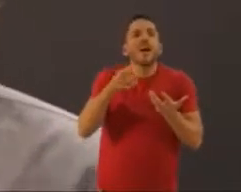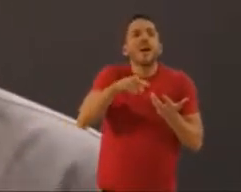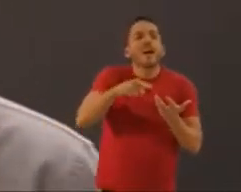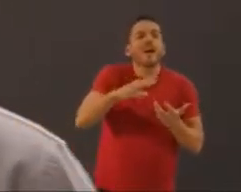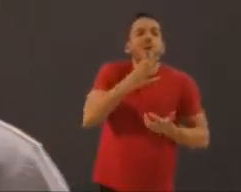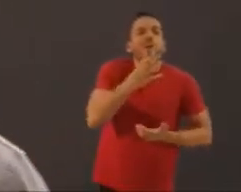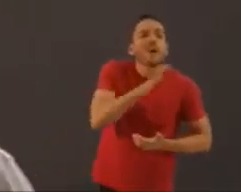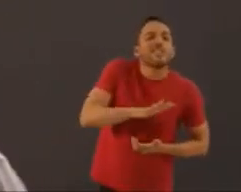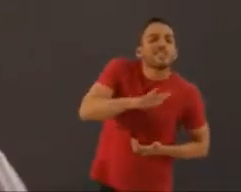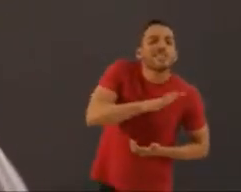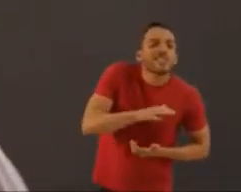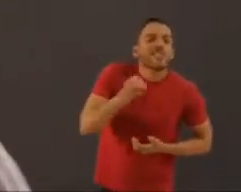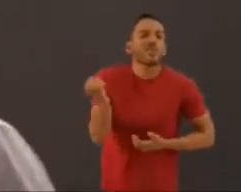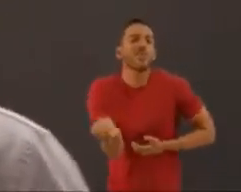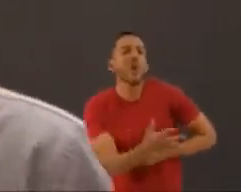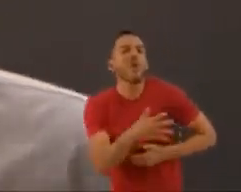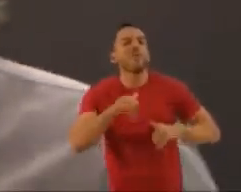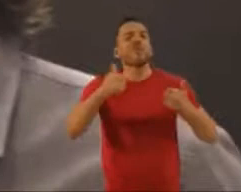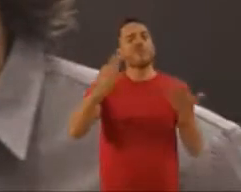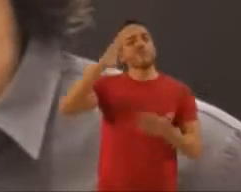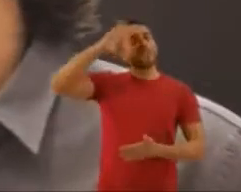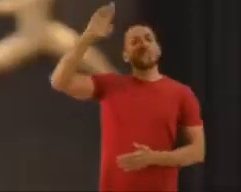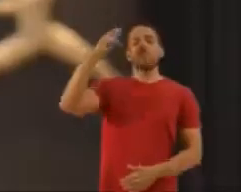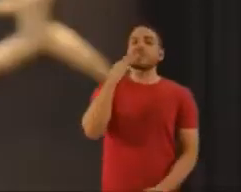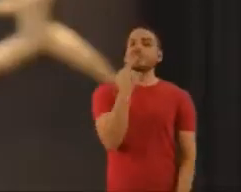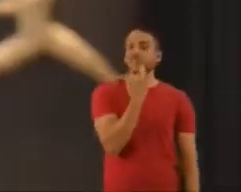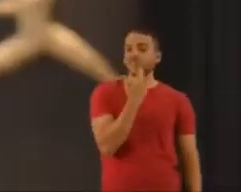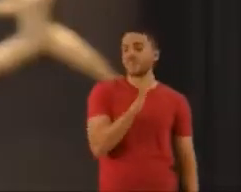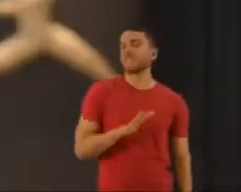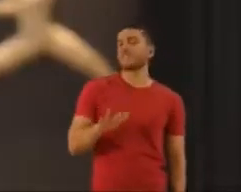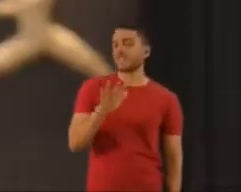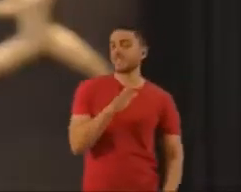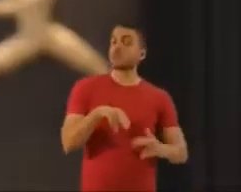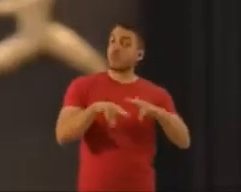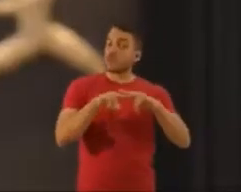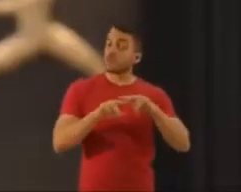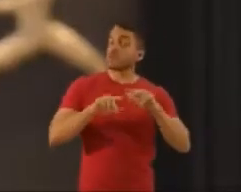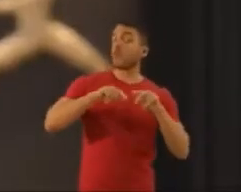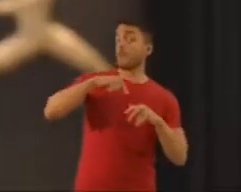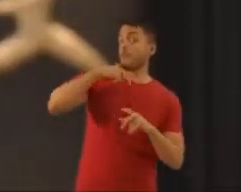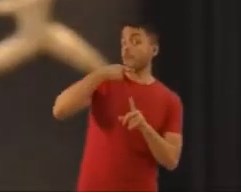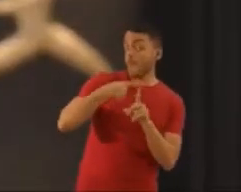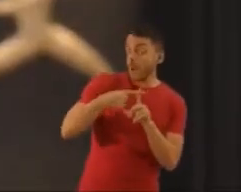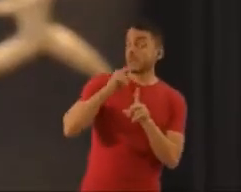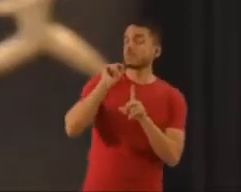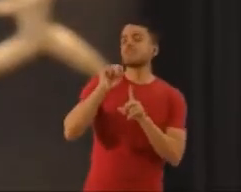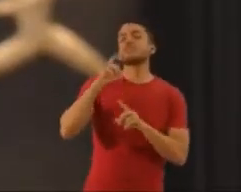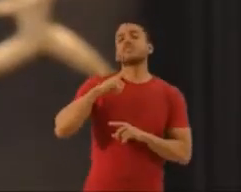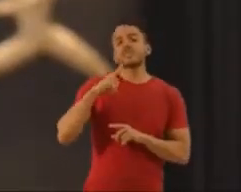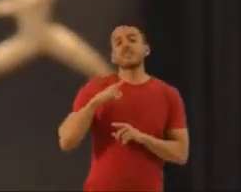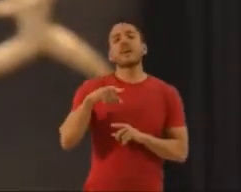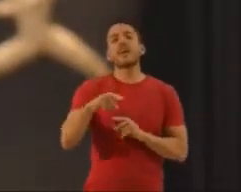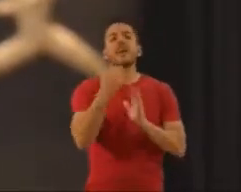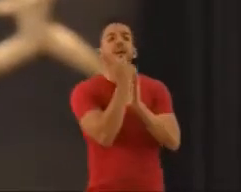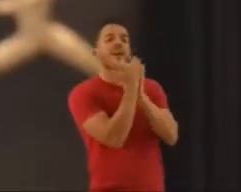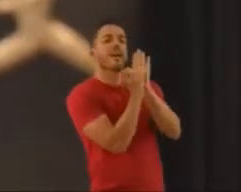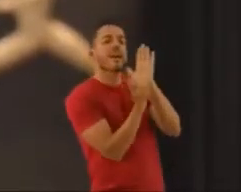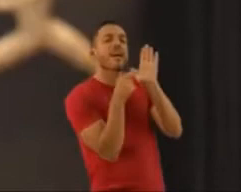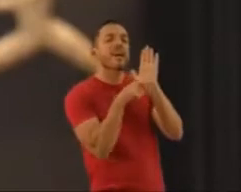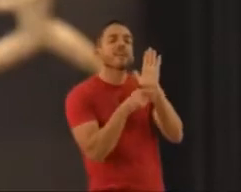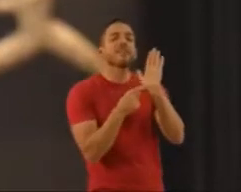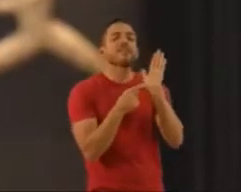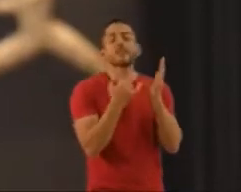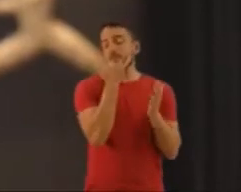conhecer os lançamentos dos principais restaurantes da cidade. E além disso, também tem uma parte da receita do festival é